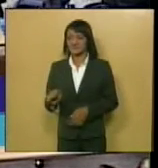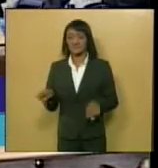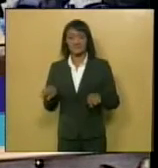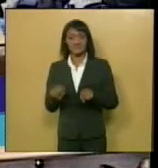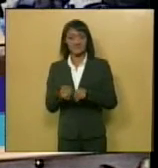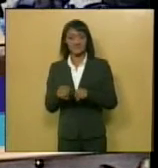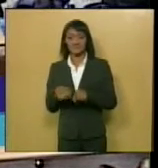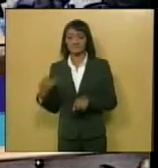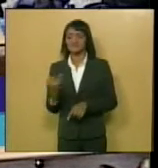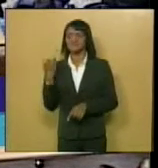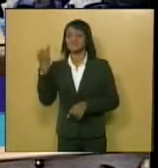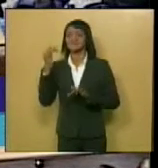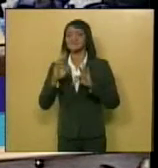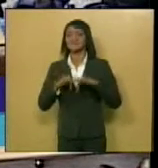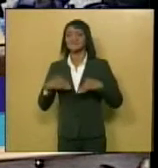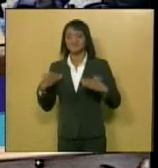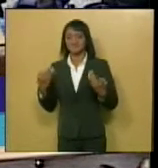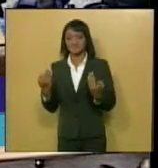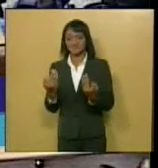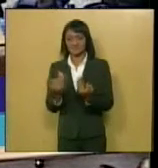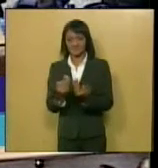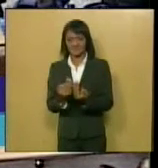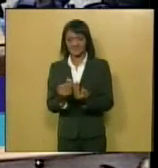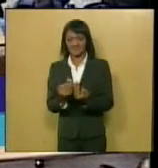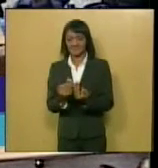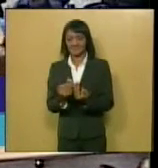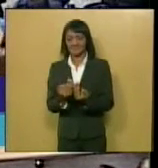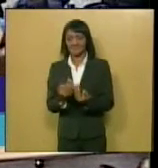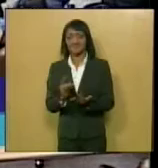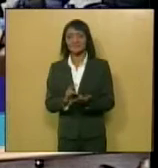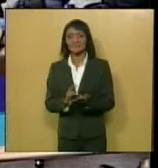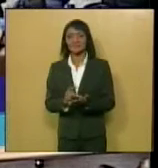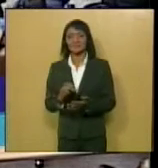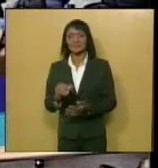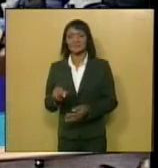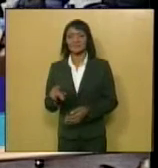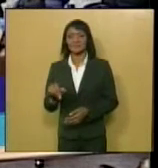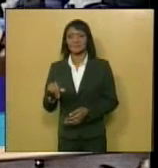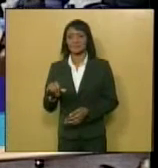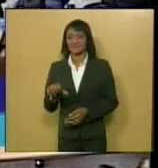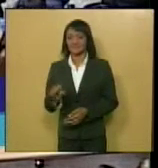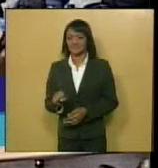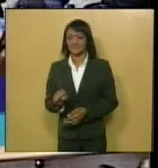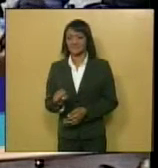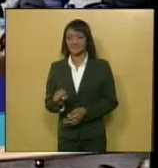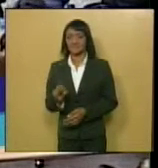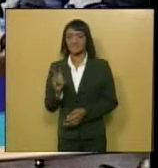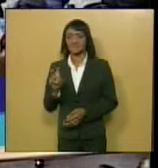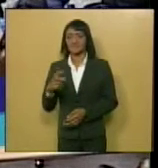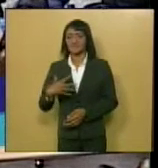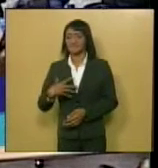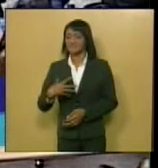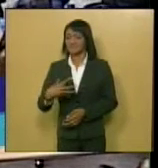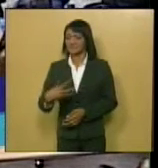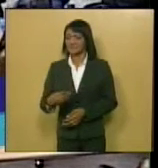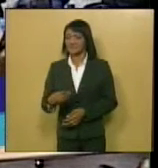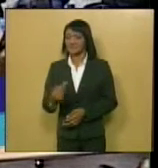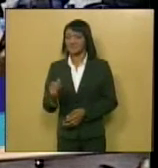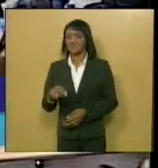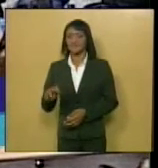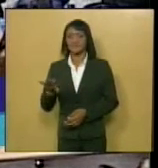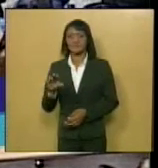da importante família Barbosa das Candeias, com quem teve 5 filhos,